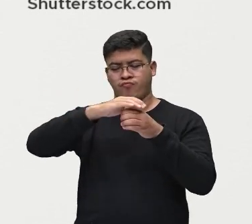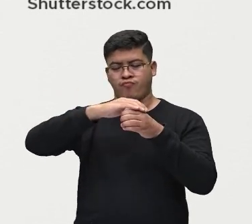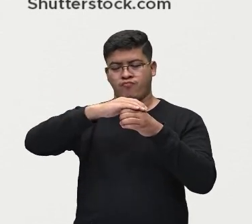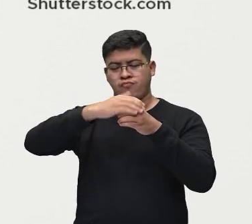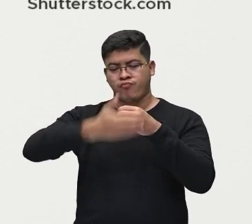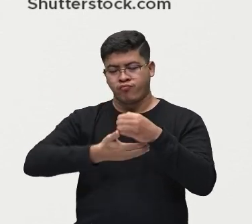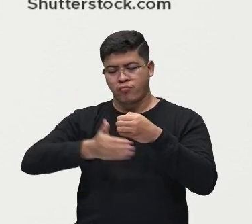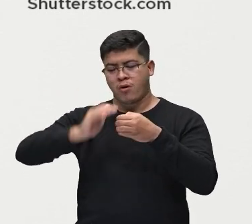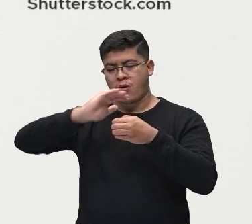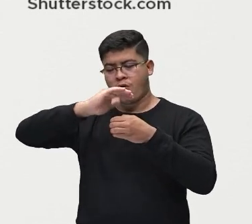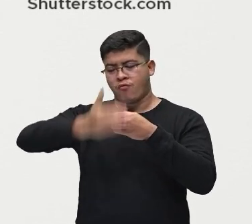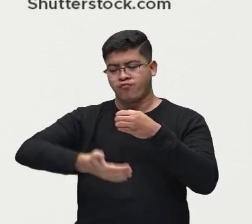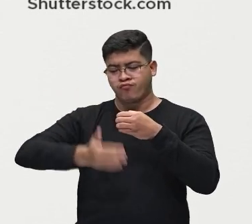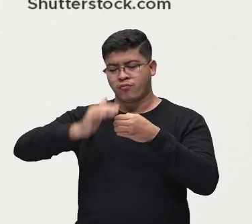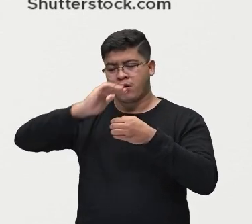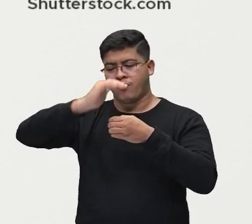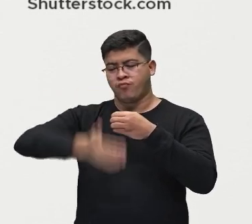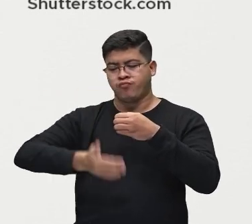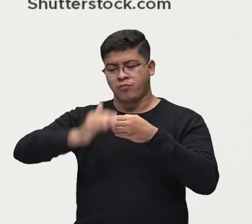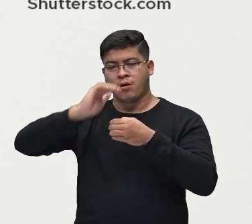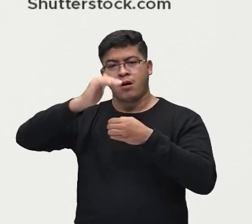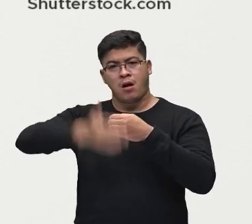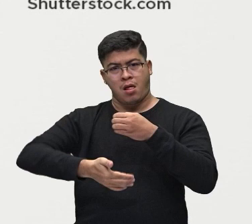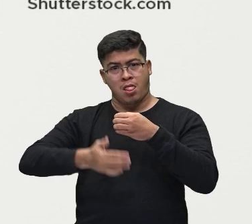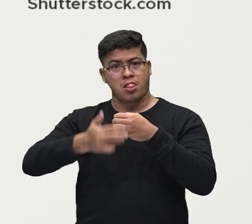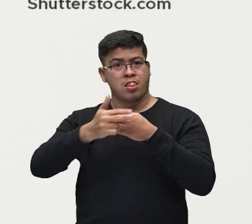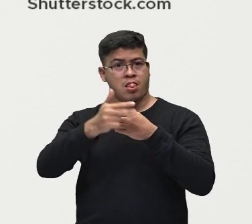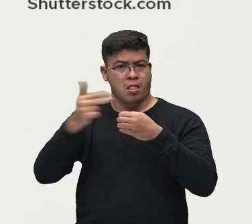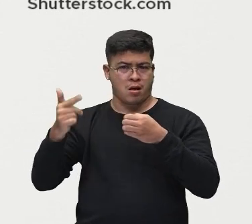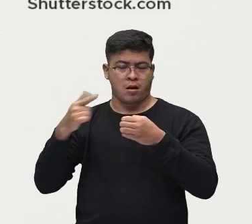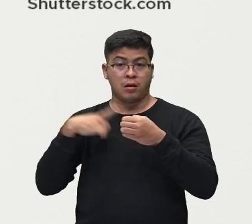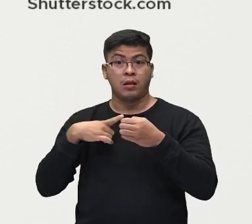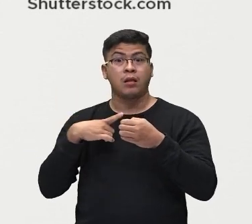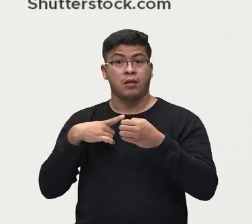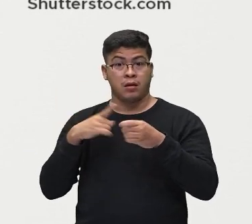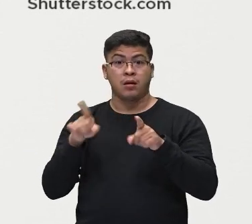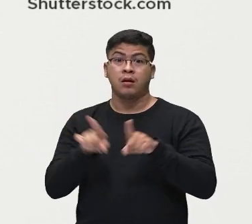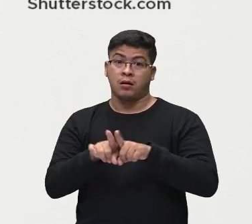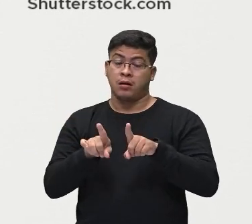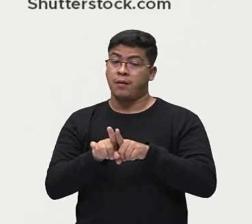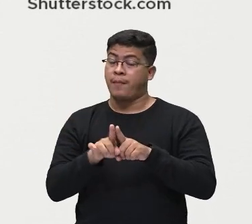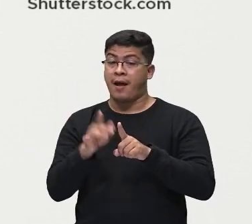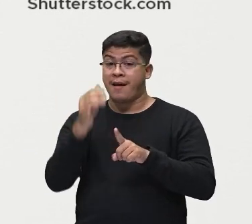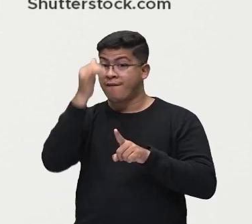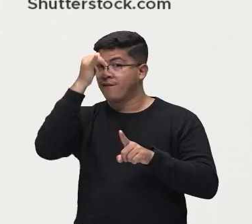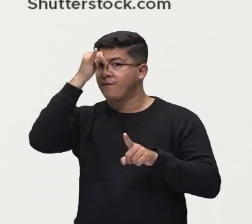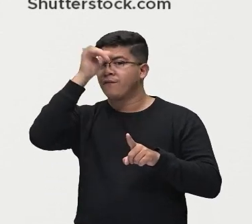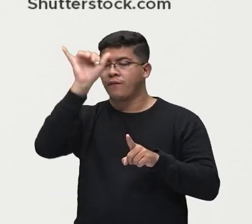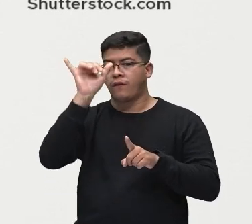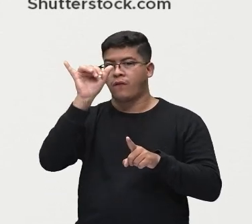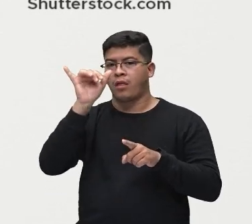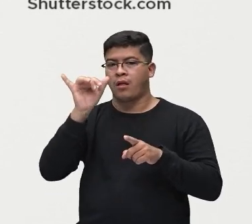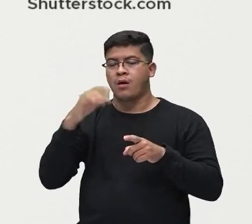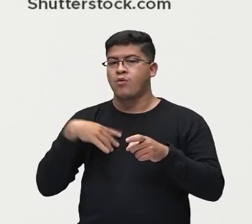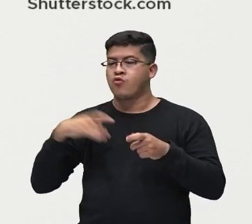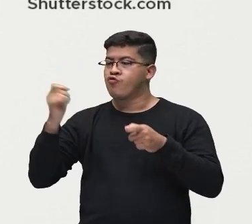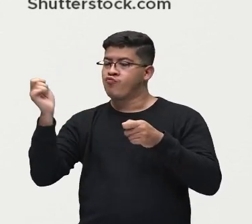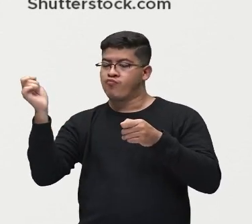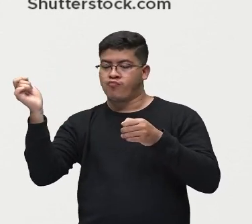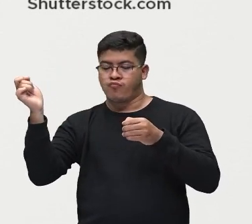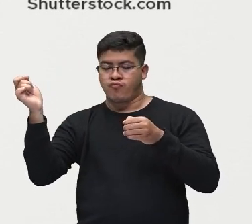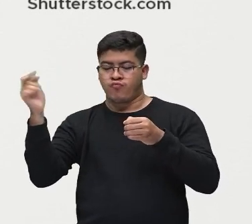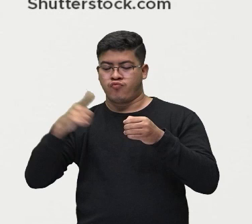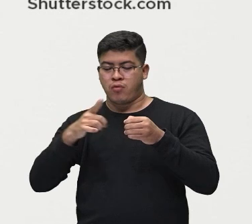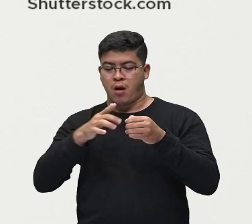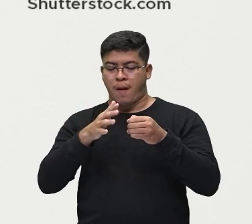isolamentos, inclusive revestimentos espelhados, para evitar a troca de calor